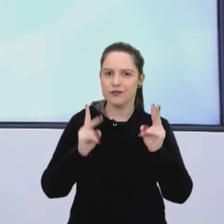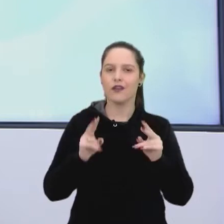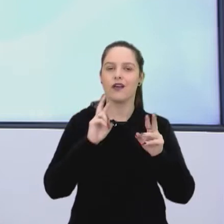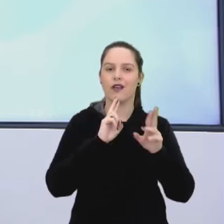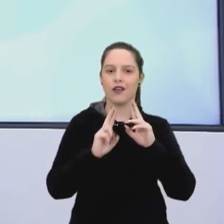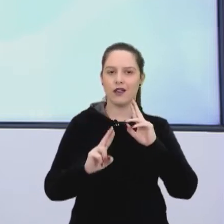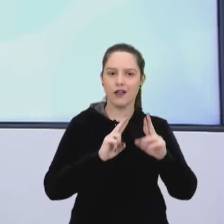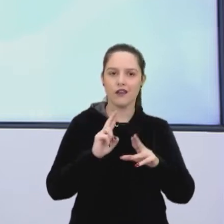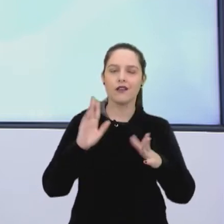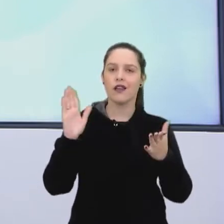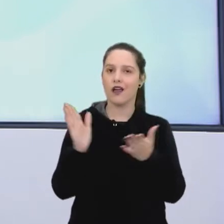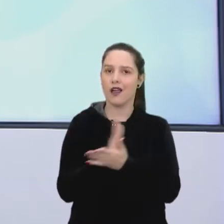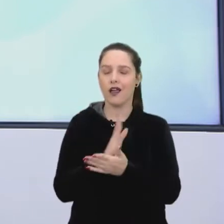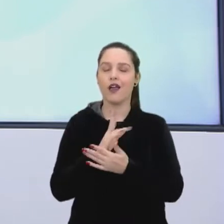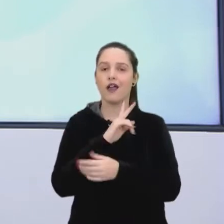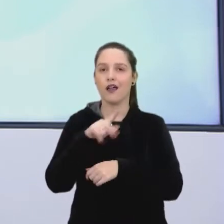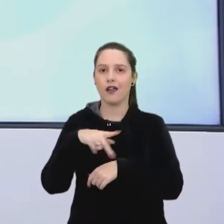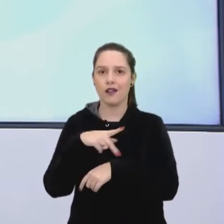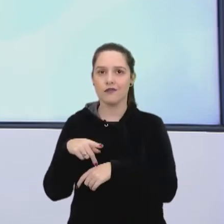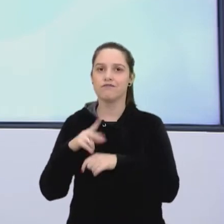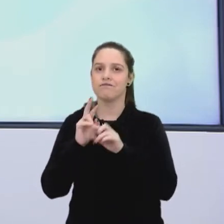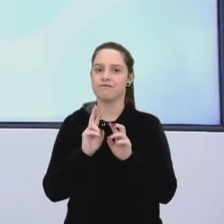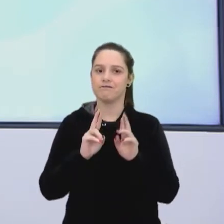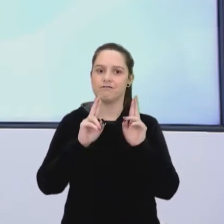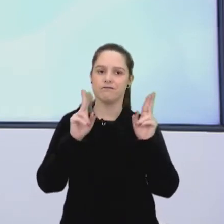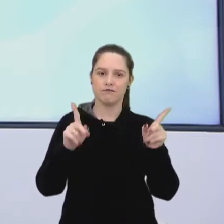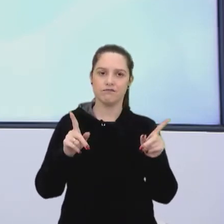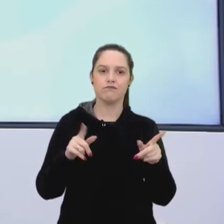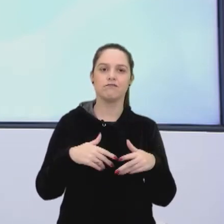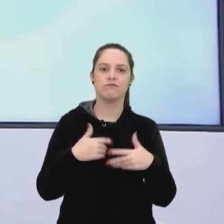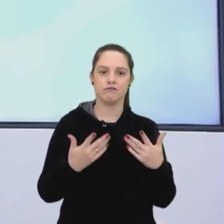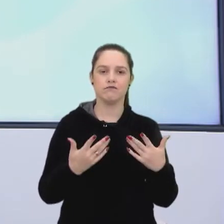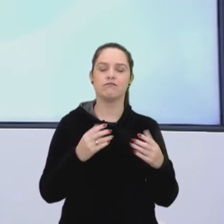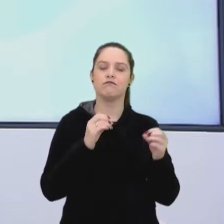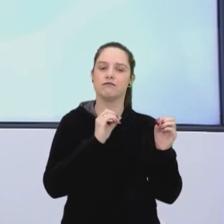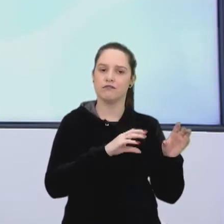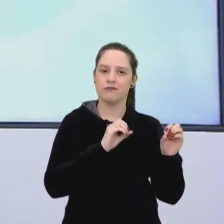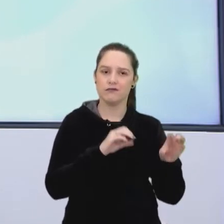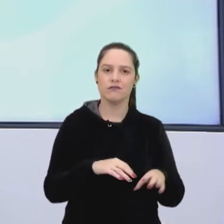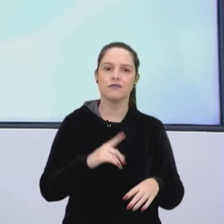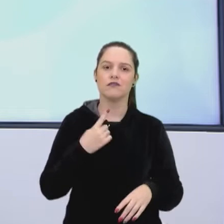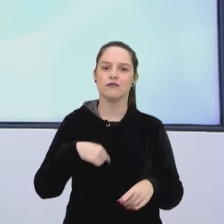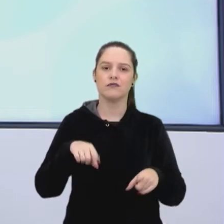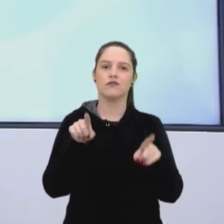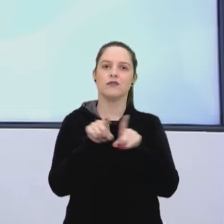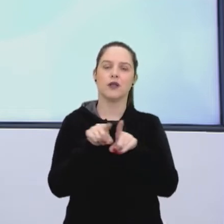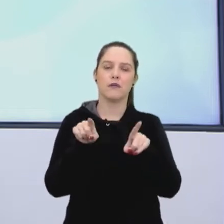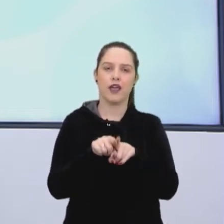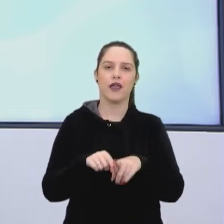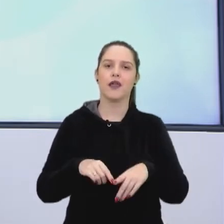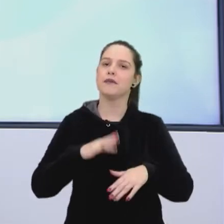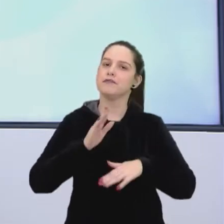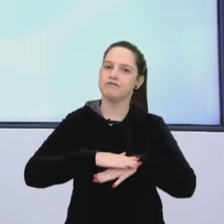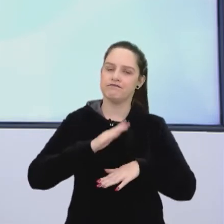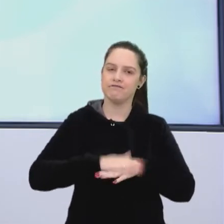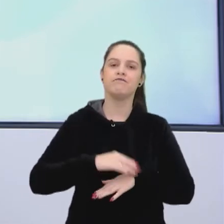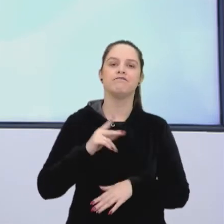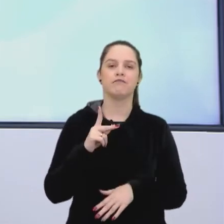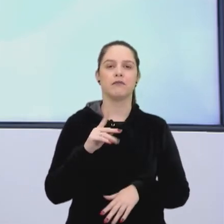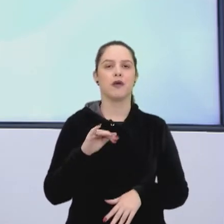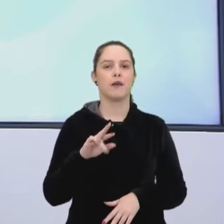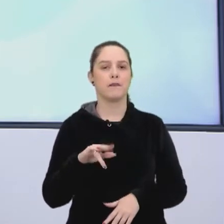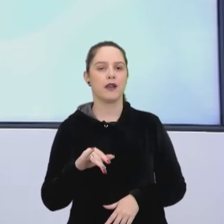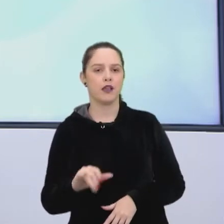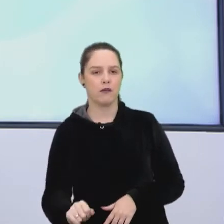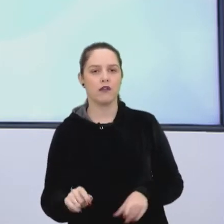relação aos países ricos que se beneficiam, né, através das matérias-primas vindas aí dos países